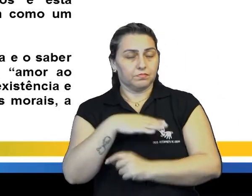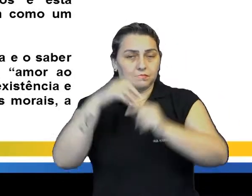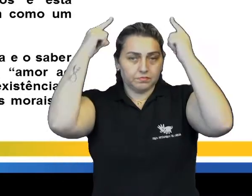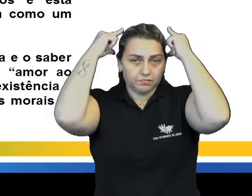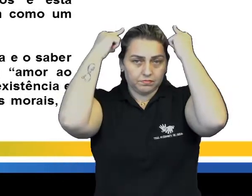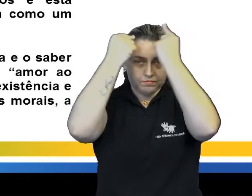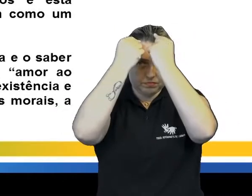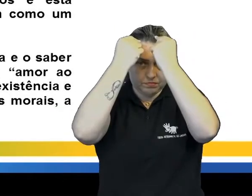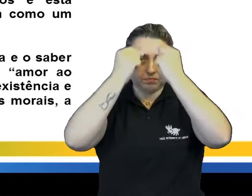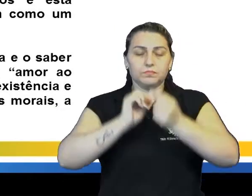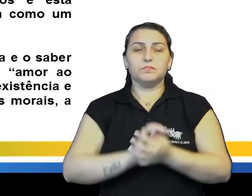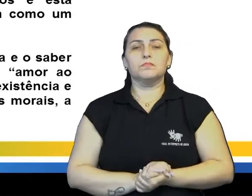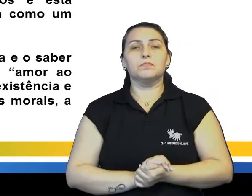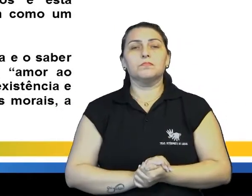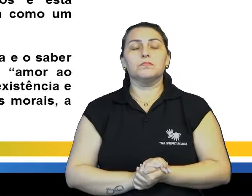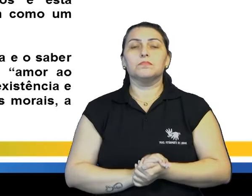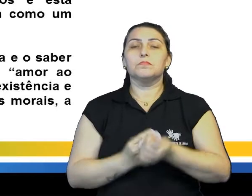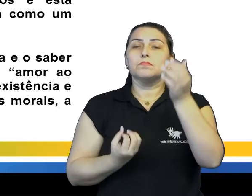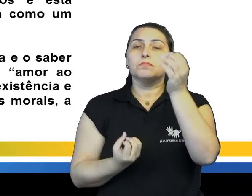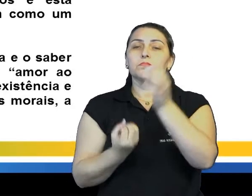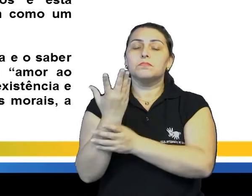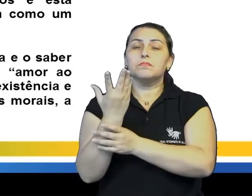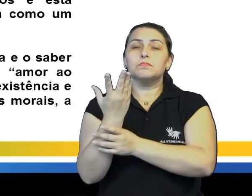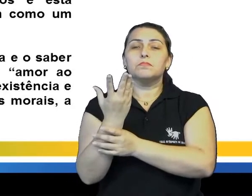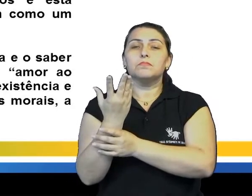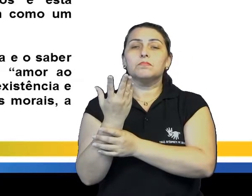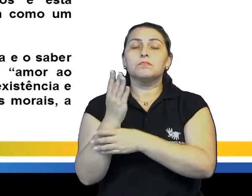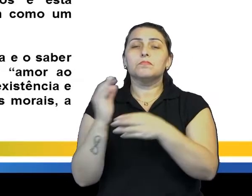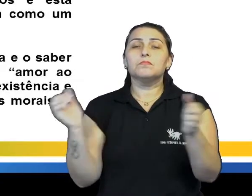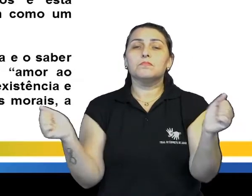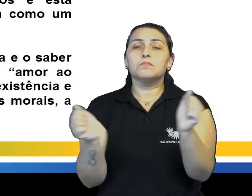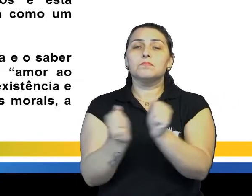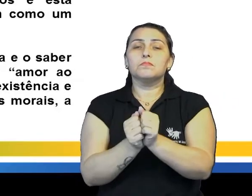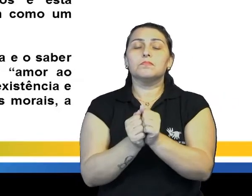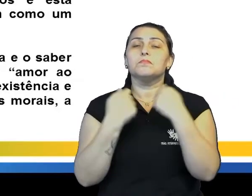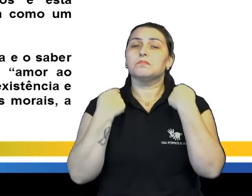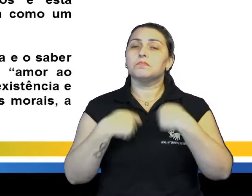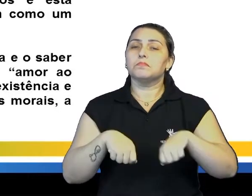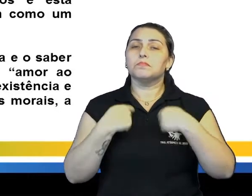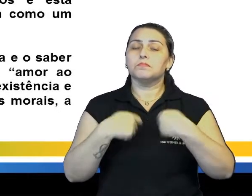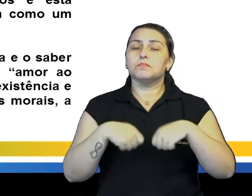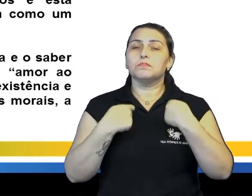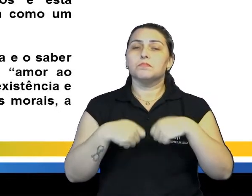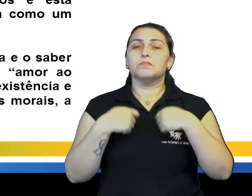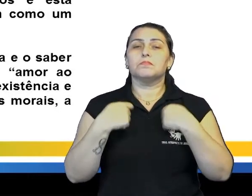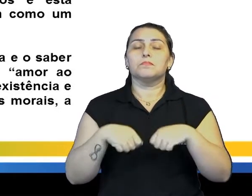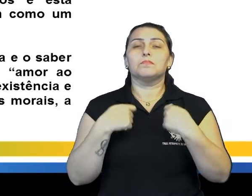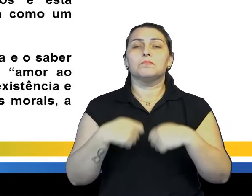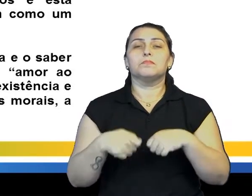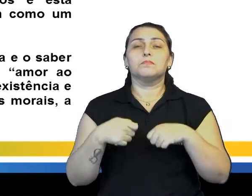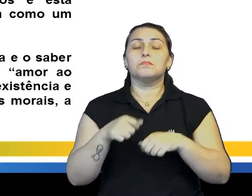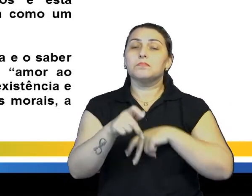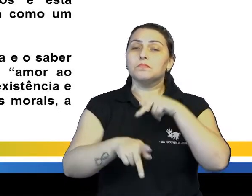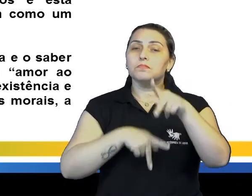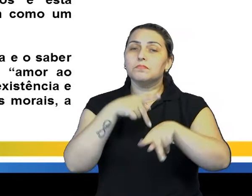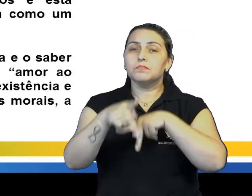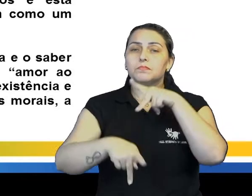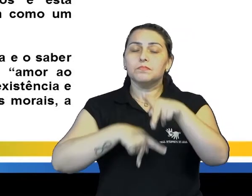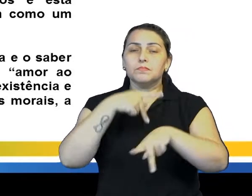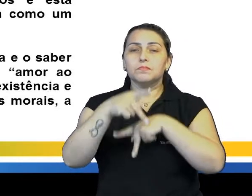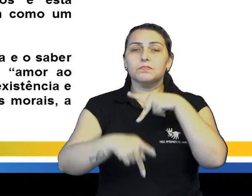grega, ela vai nascer pelo ajuntamento e a necessidade, né, daqueles